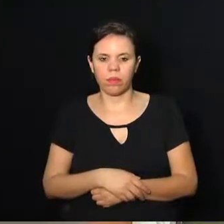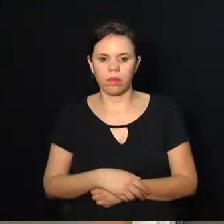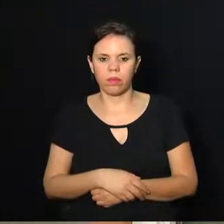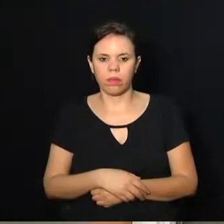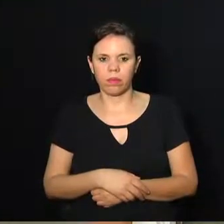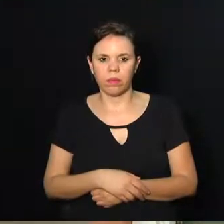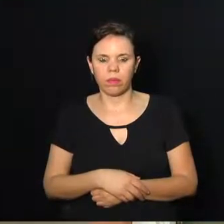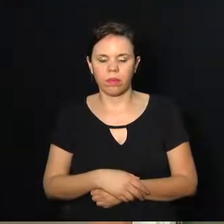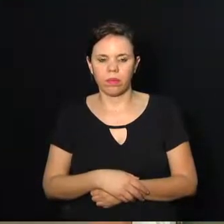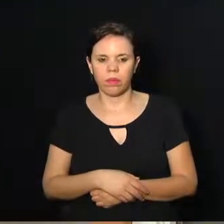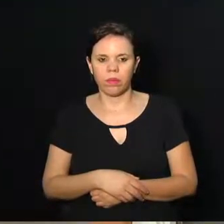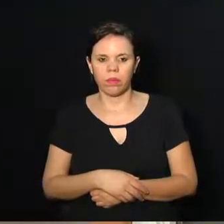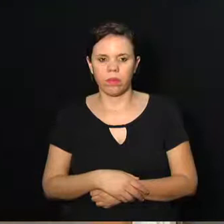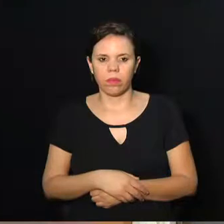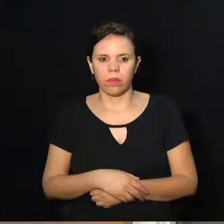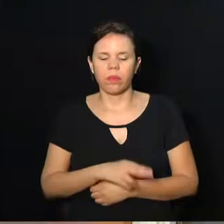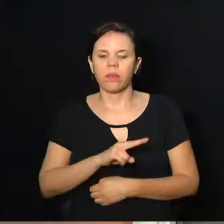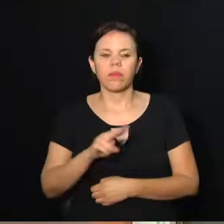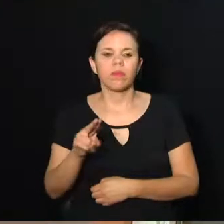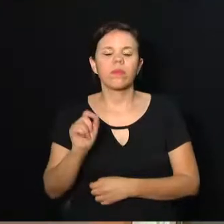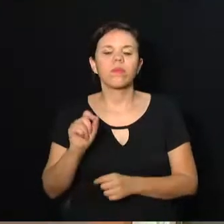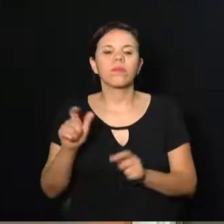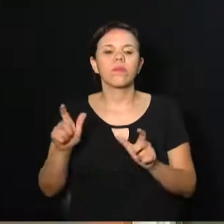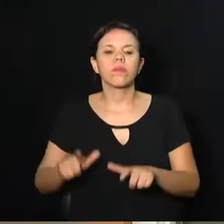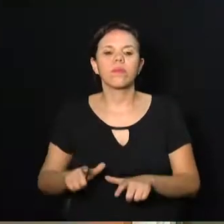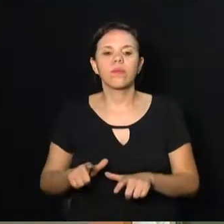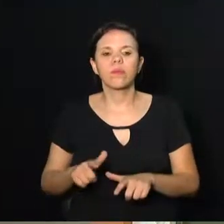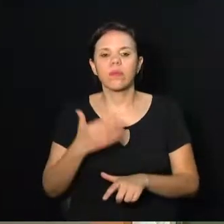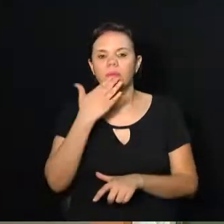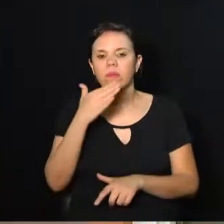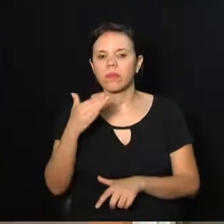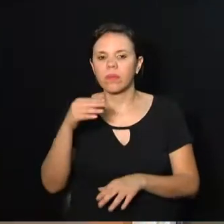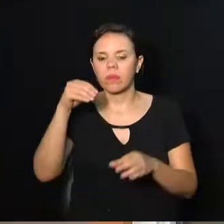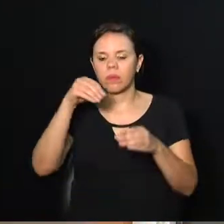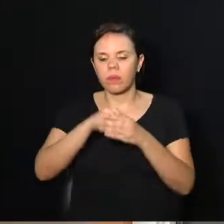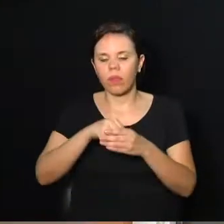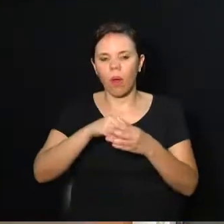e conhecer também, como que é o nome, onde ficam as crianças entubadas?